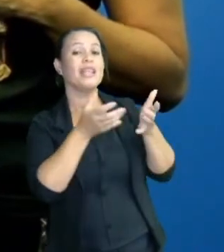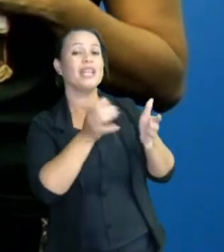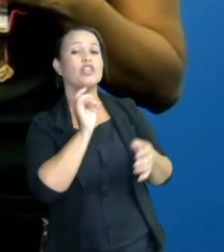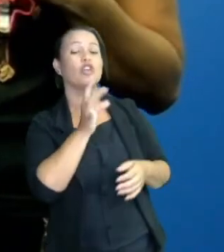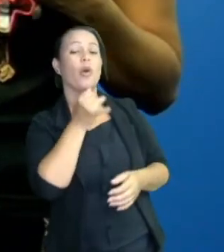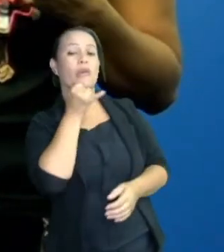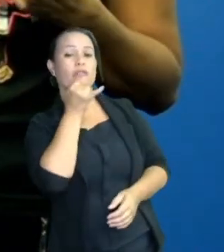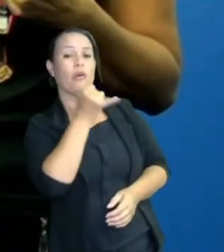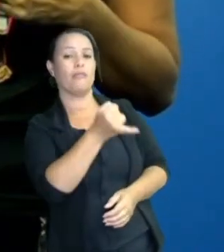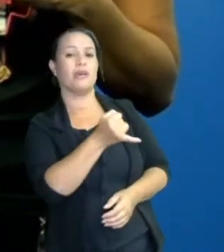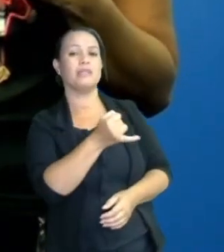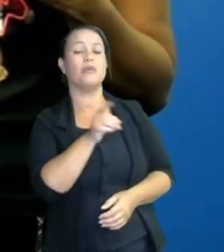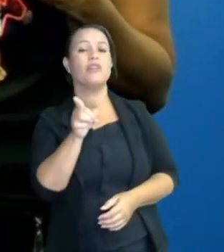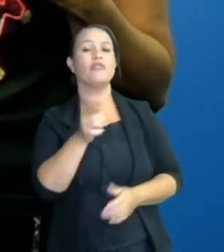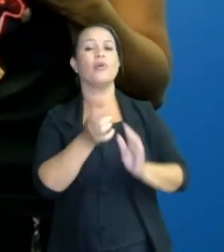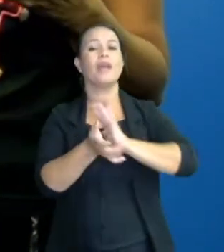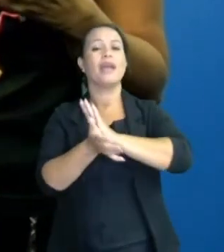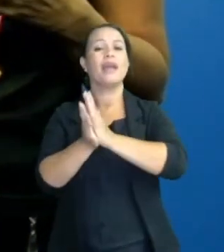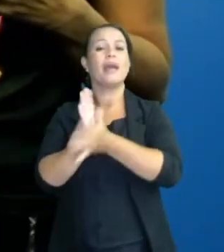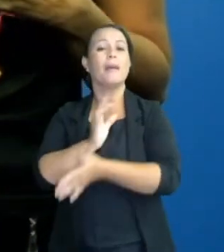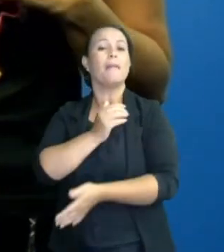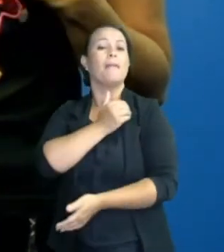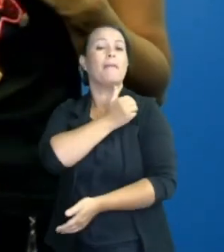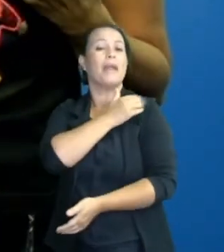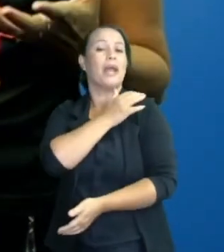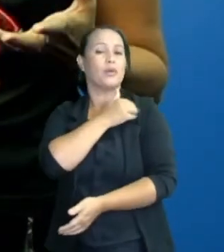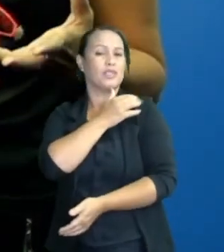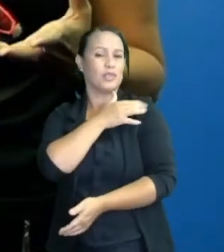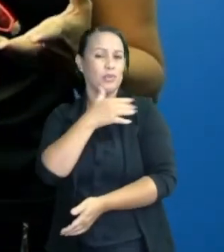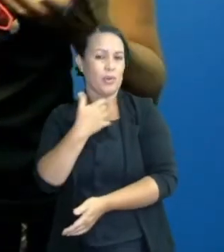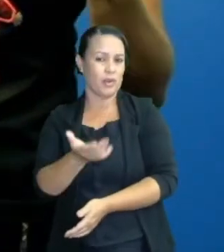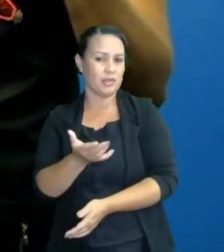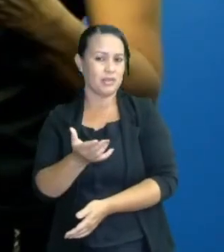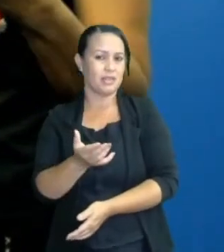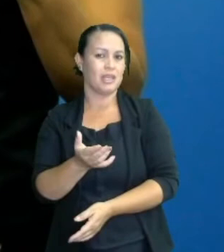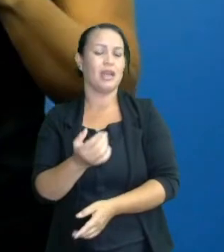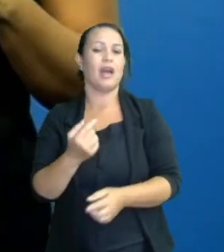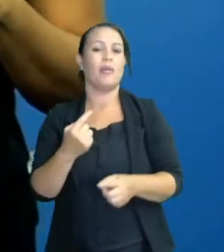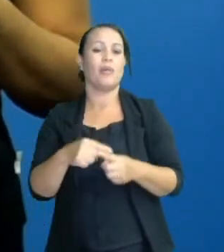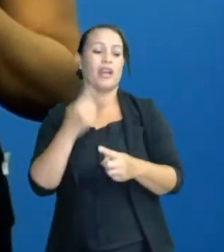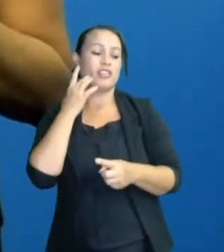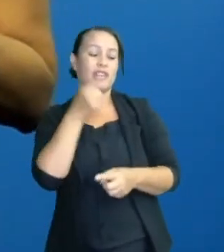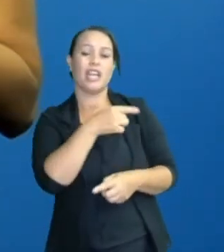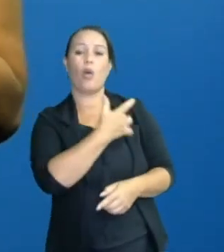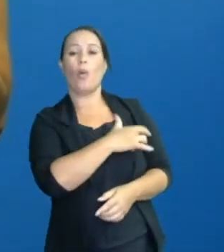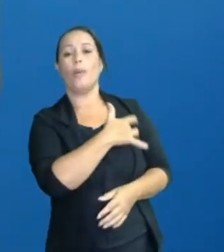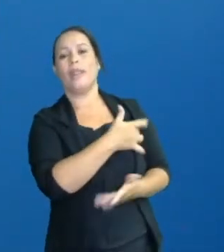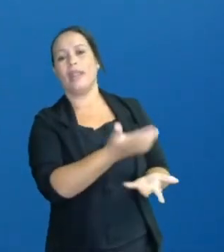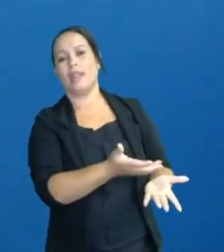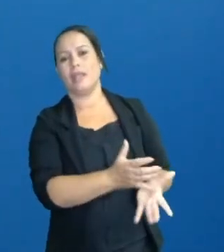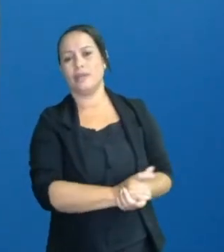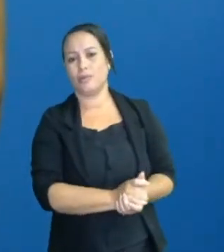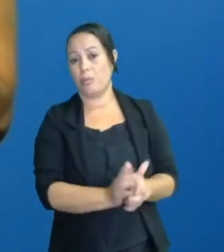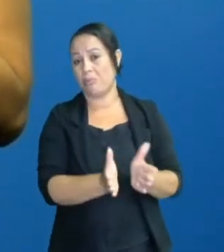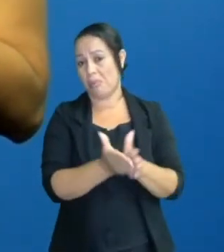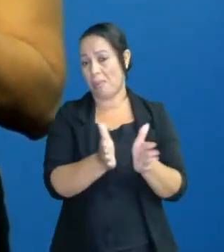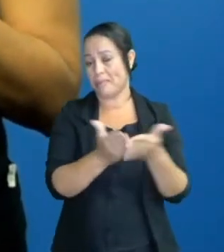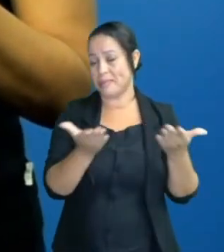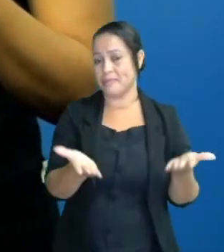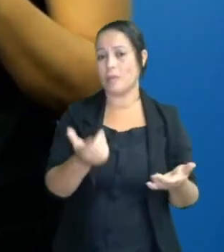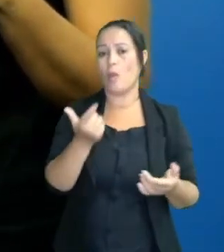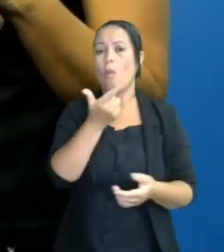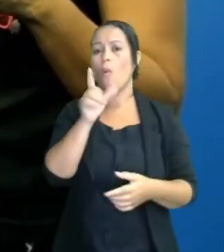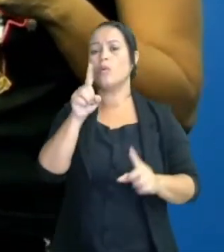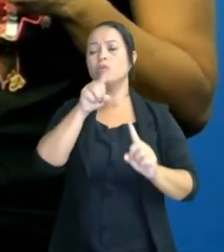informação. Então, ele foi preconceituoso, ele teve uma atitude preconceituosa com o cadeirante. Outro tipo de história